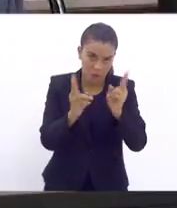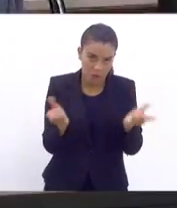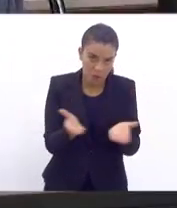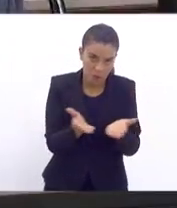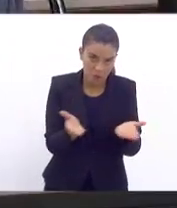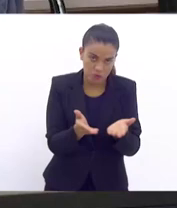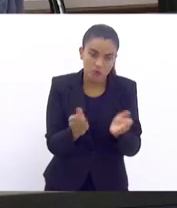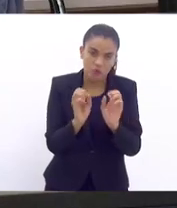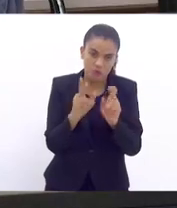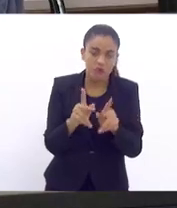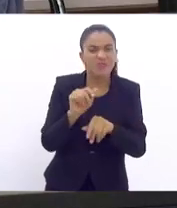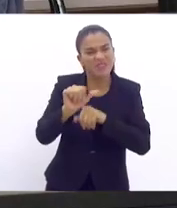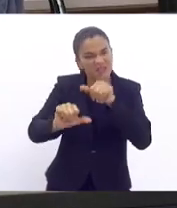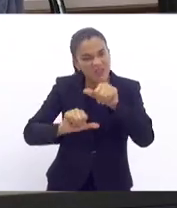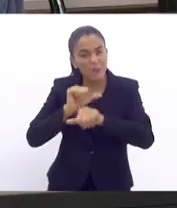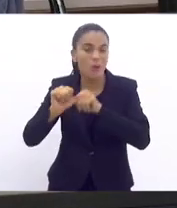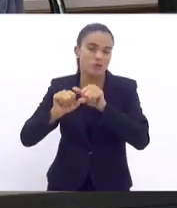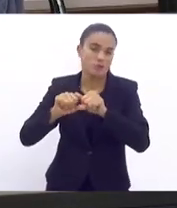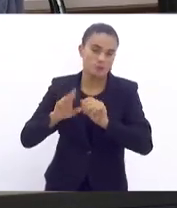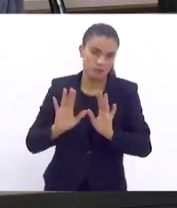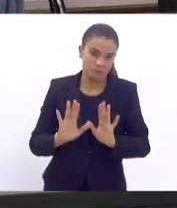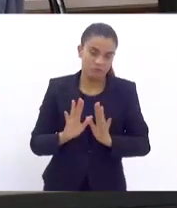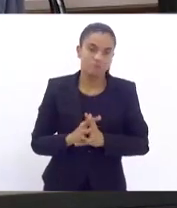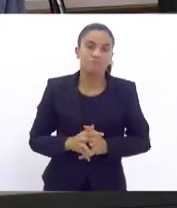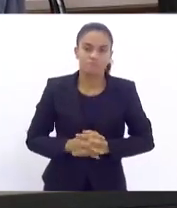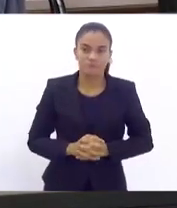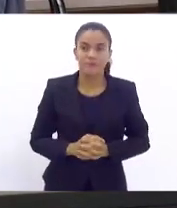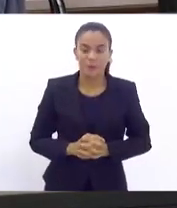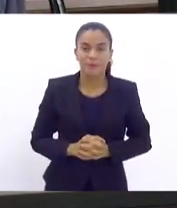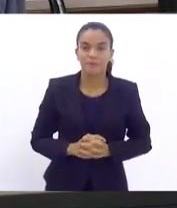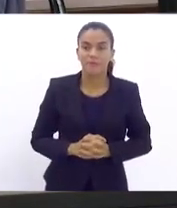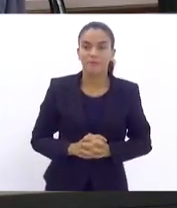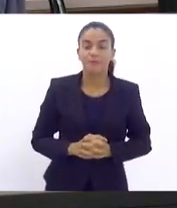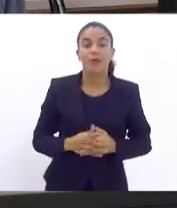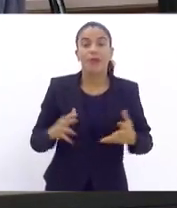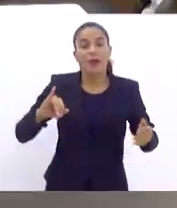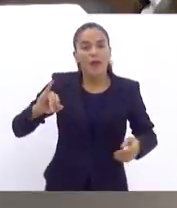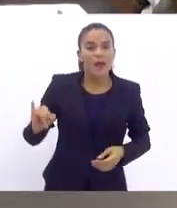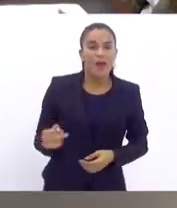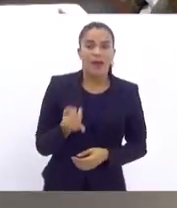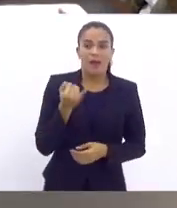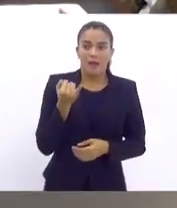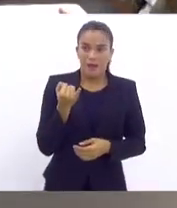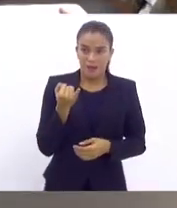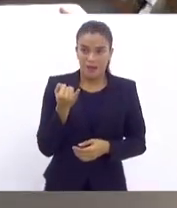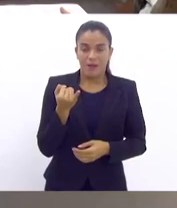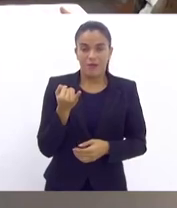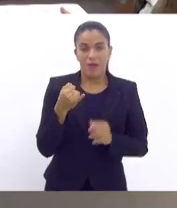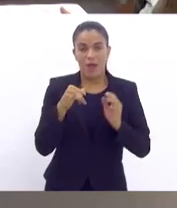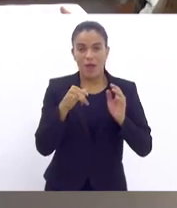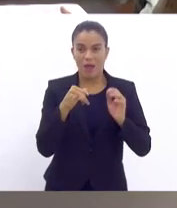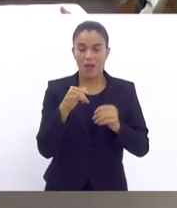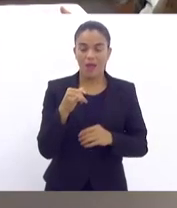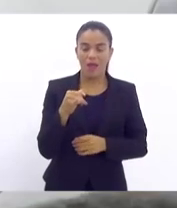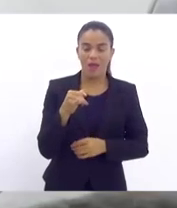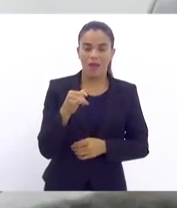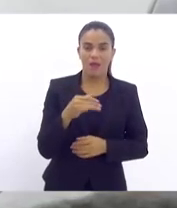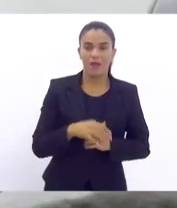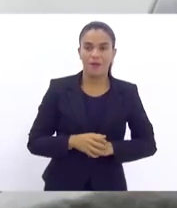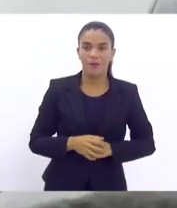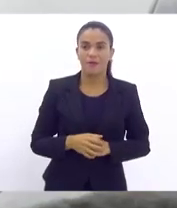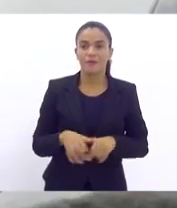já estamos distribuídos e depois a gente faz uma extraordinária a gente mantém essa nossa resolução aproveitar aqui o o pela ordem do deputado mink